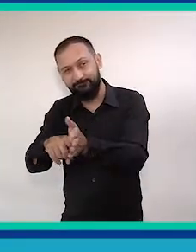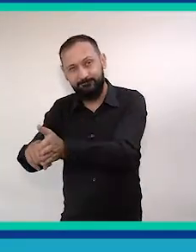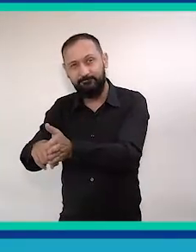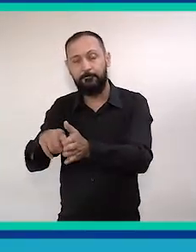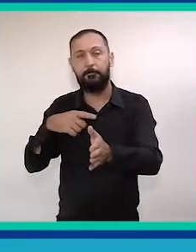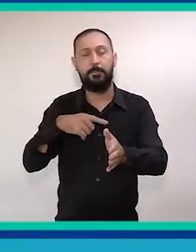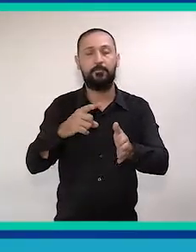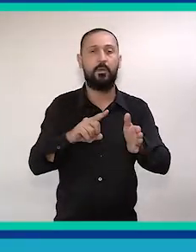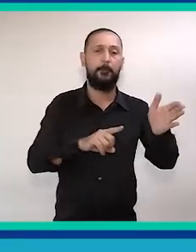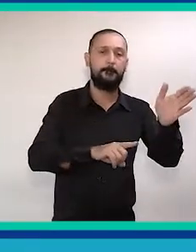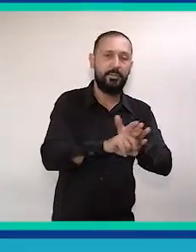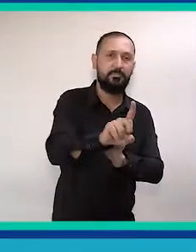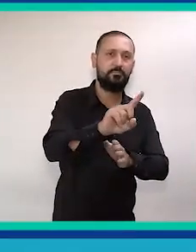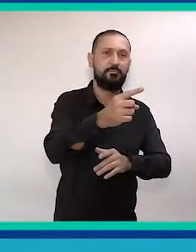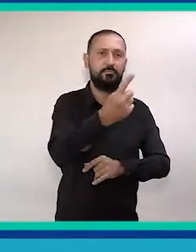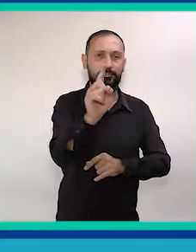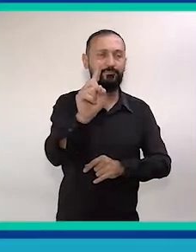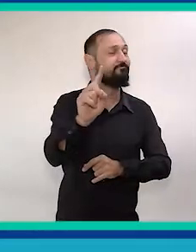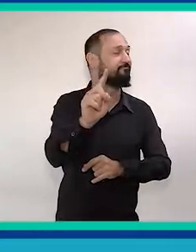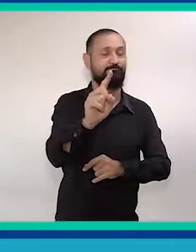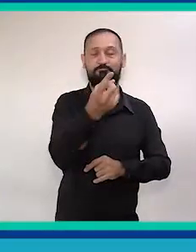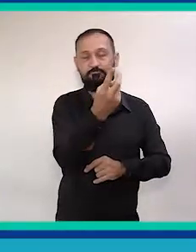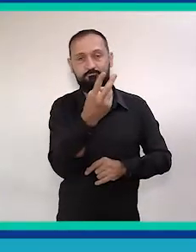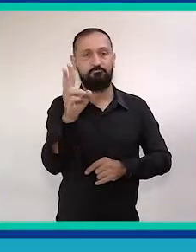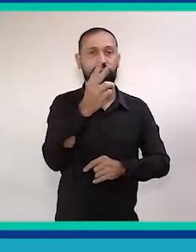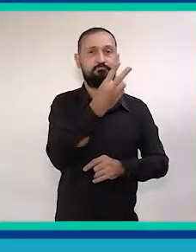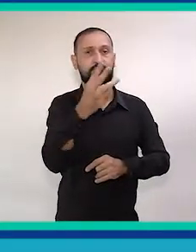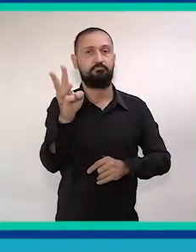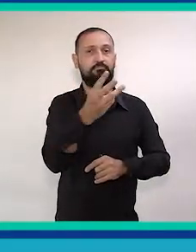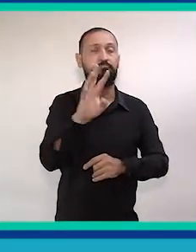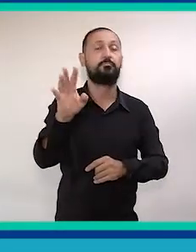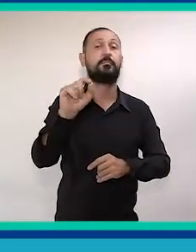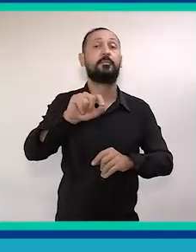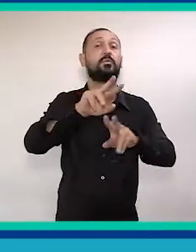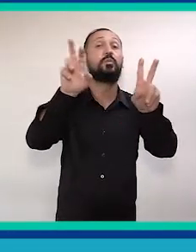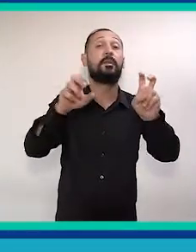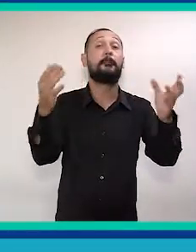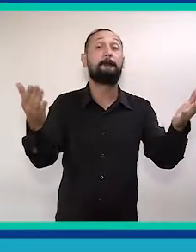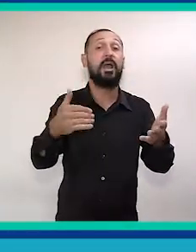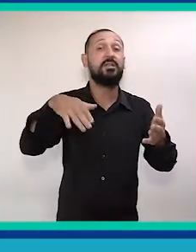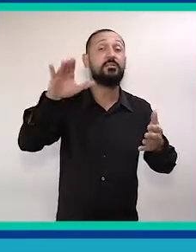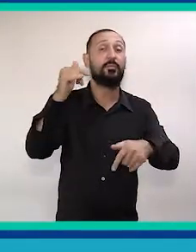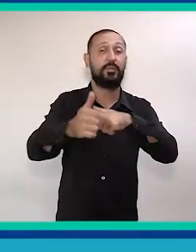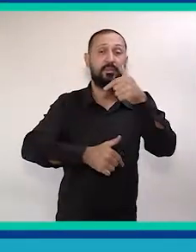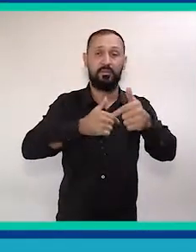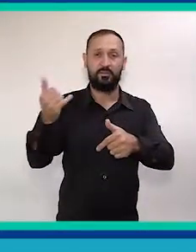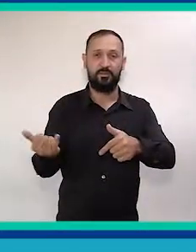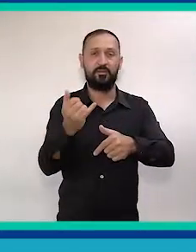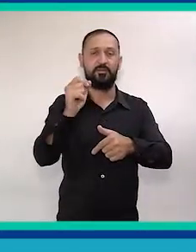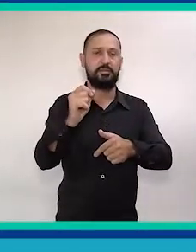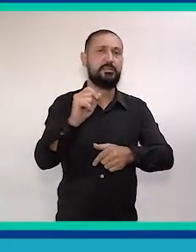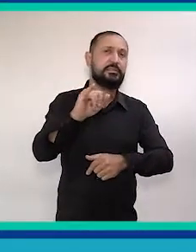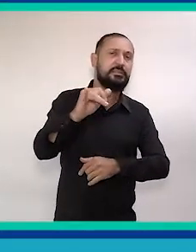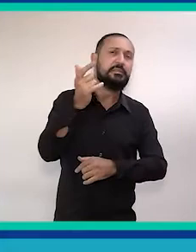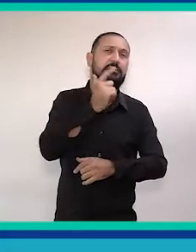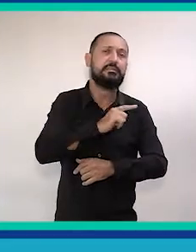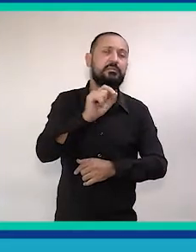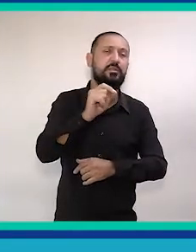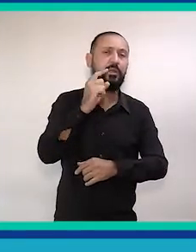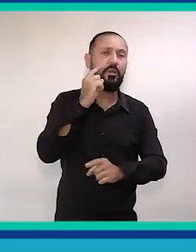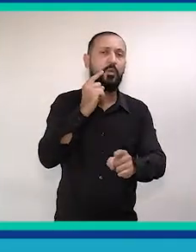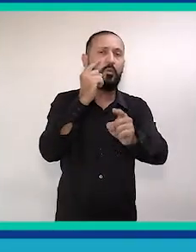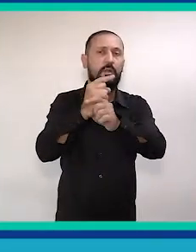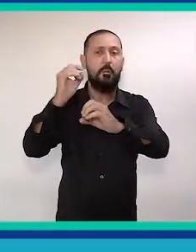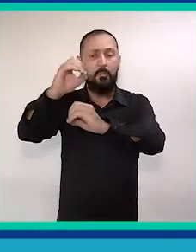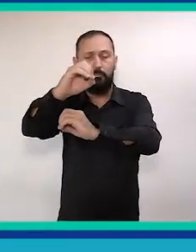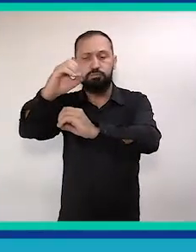nosso percurso, a gente fez mais de uma pergunta, mas basicamente a principal questão do nosso trabalho era, será